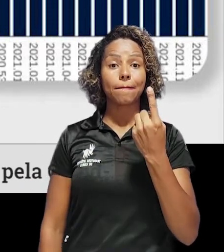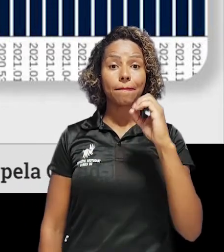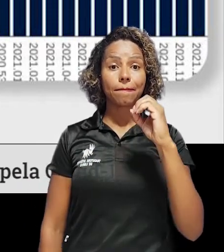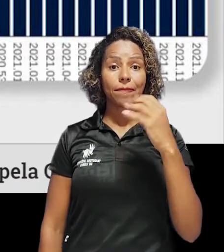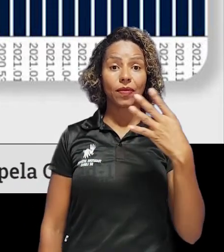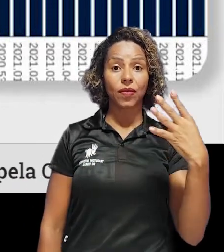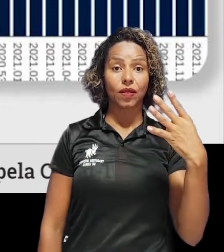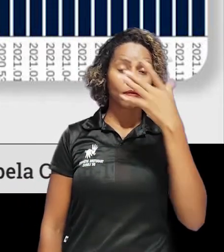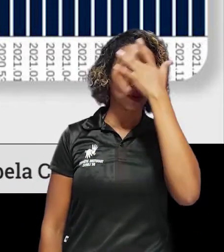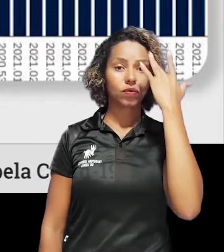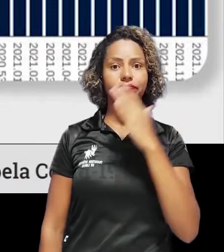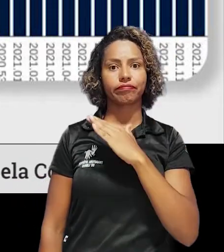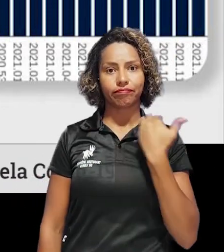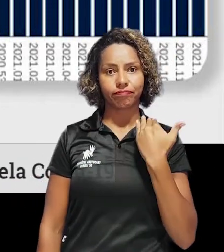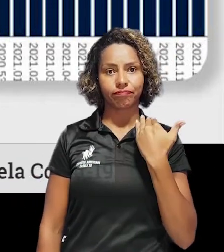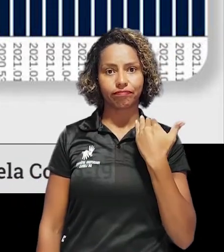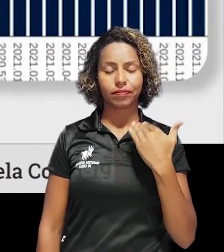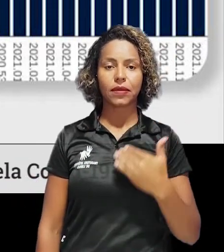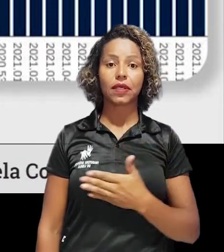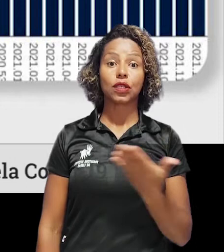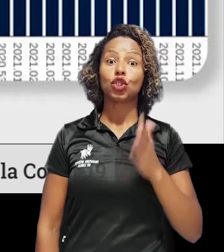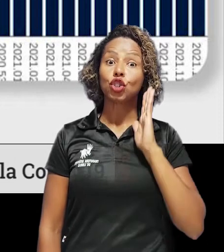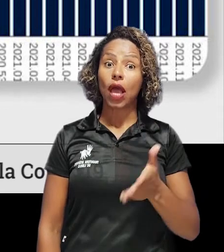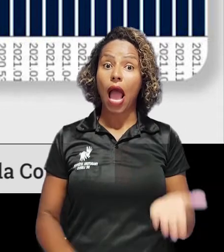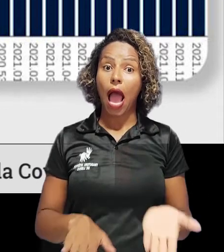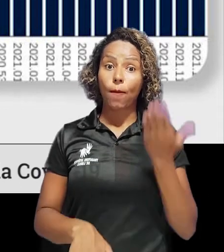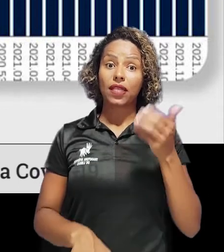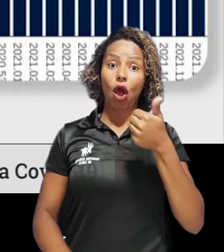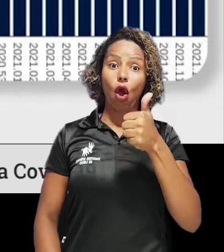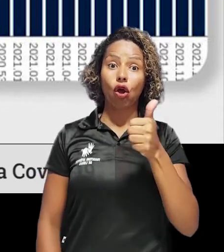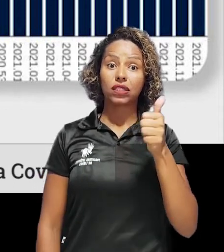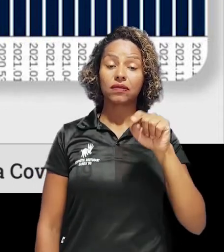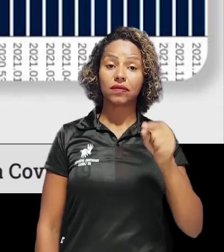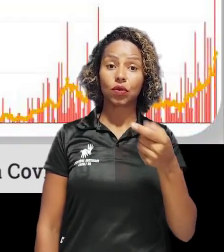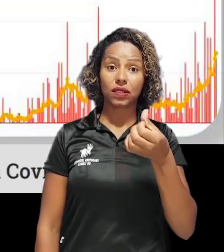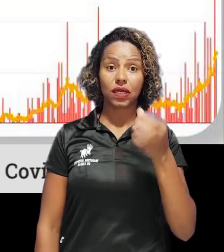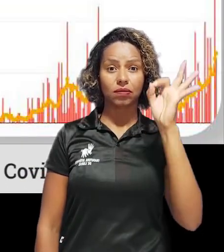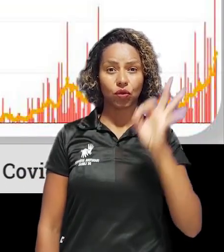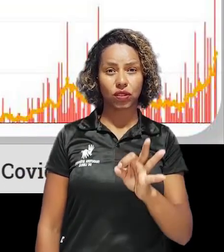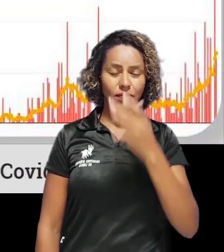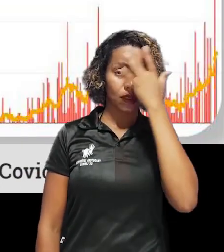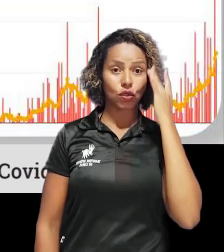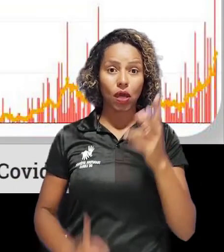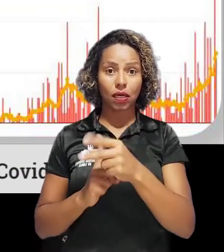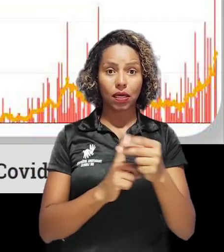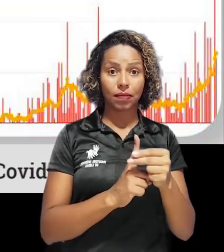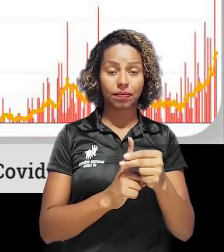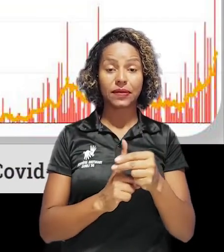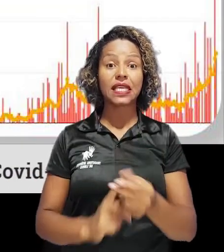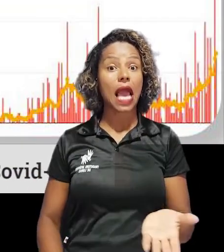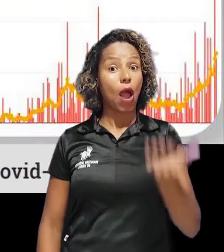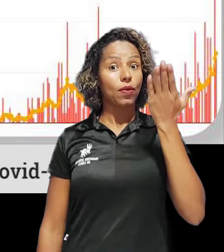vidas p se comparados com os dados do dia quinze de Março houve um aumento de 11,6 por cento no número de